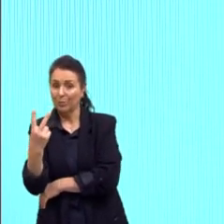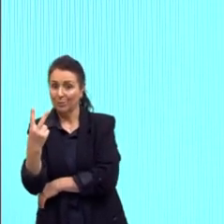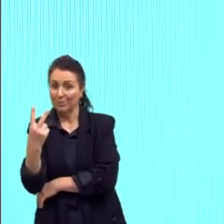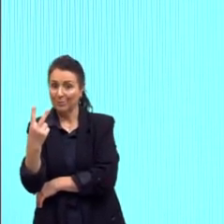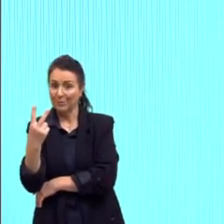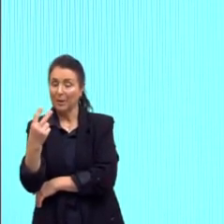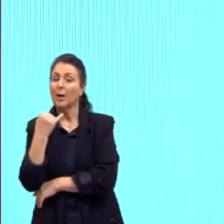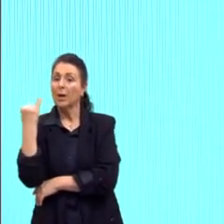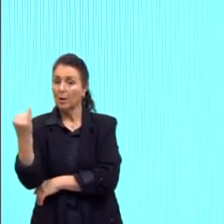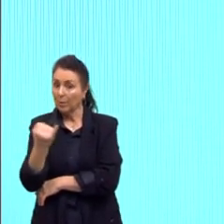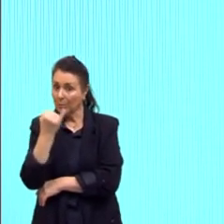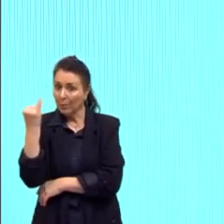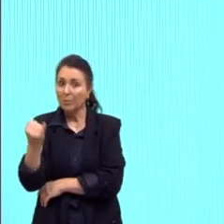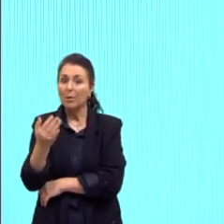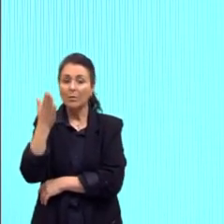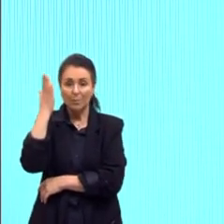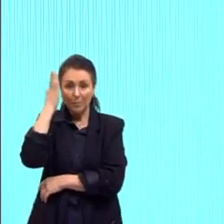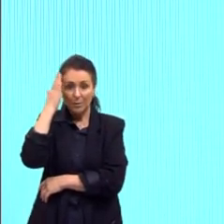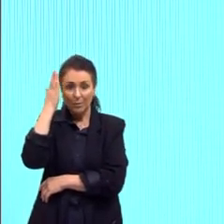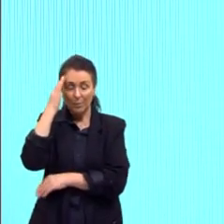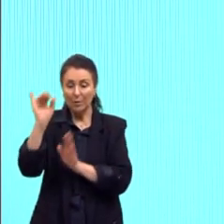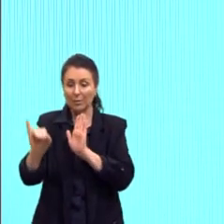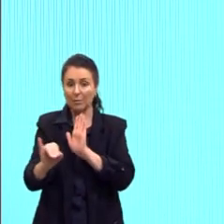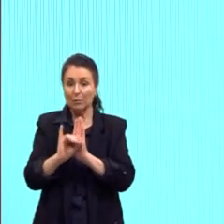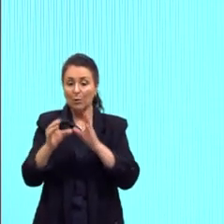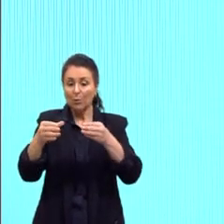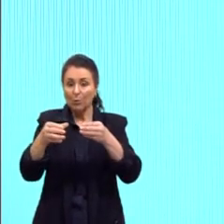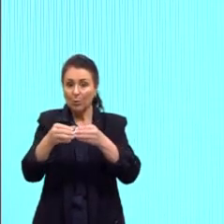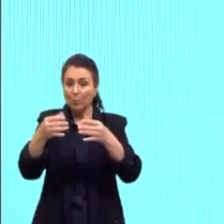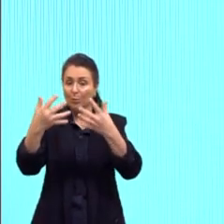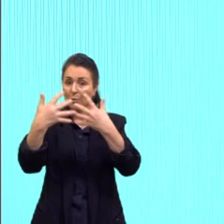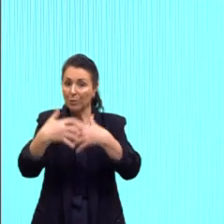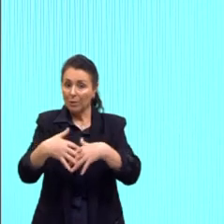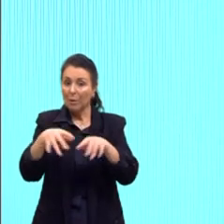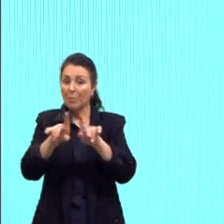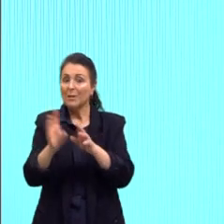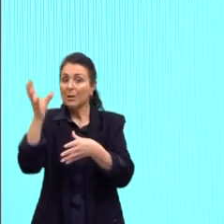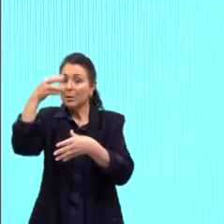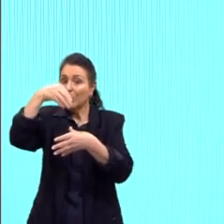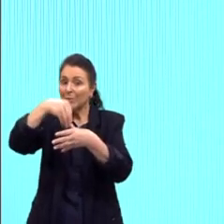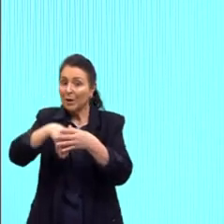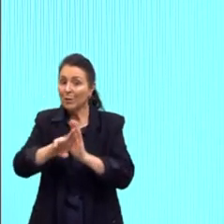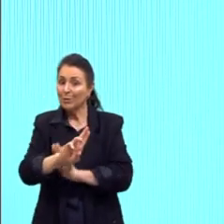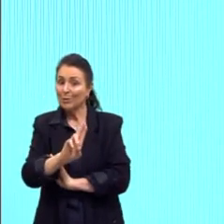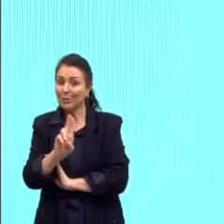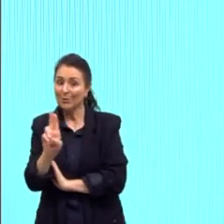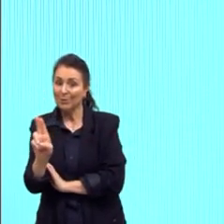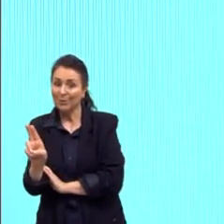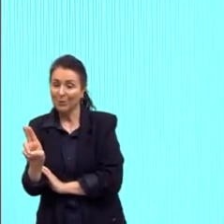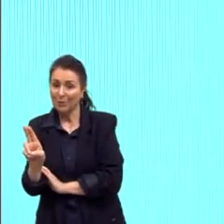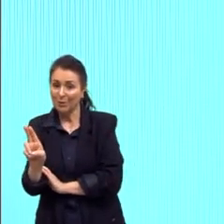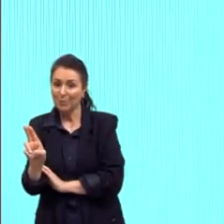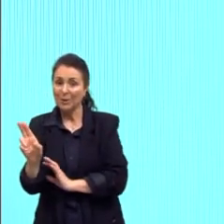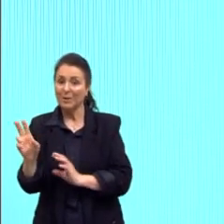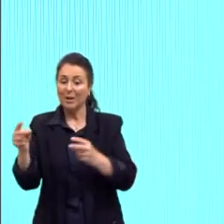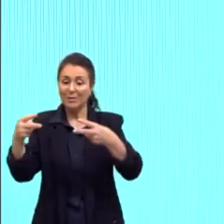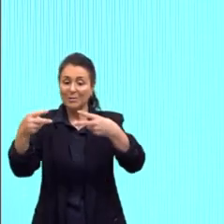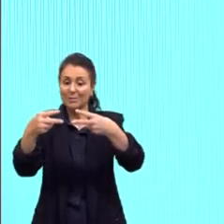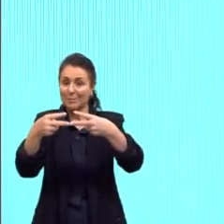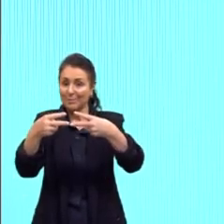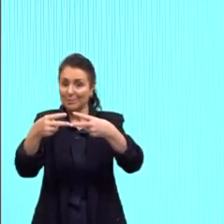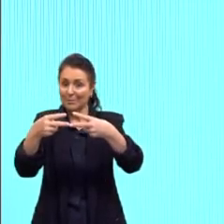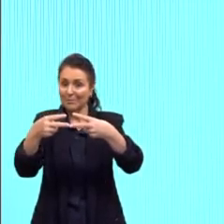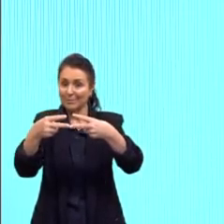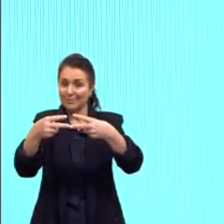vai ser importante para definir o meu grupo funcional a minha função orgânica mas ela não entra na nomenclatura da das ligações duplas